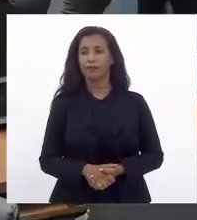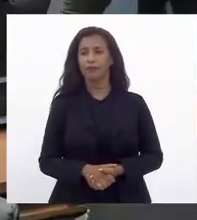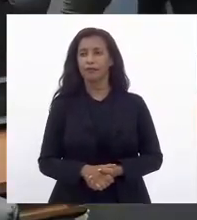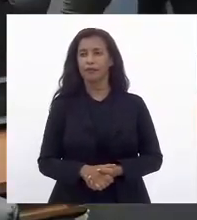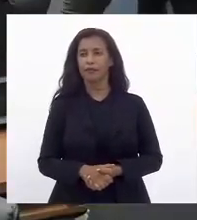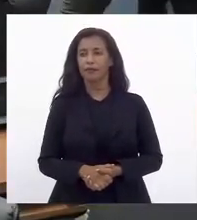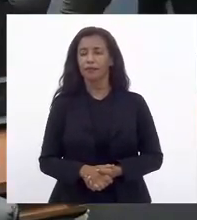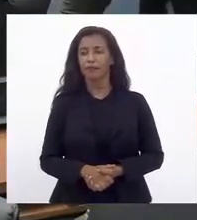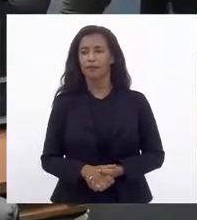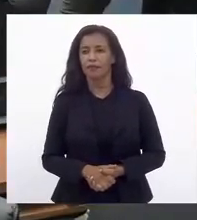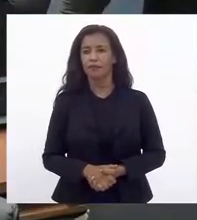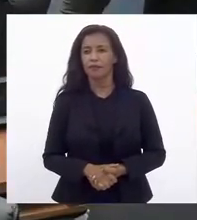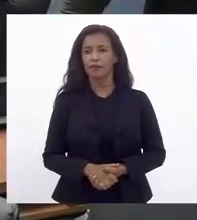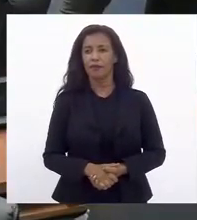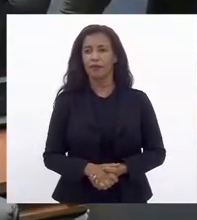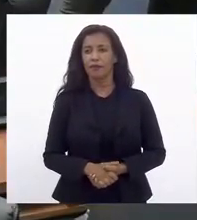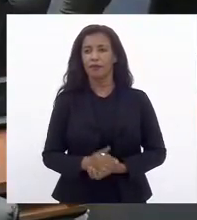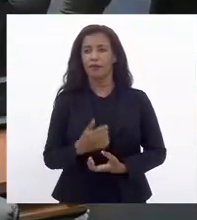Ratinho, por favor.